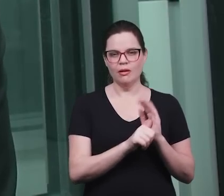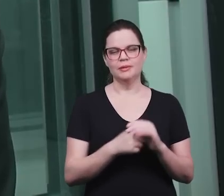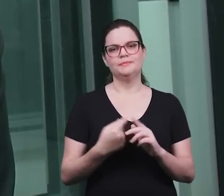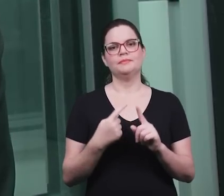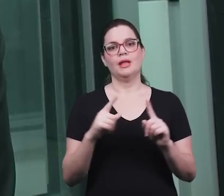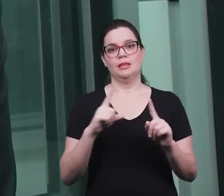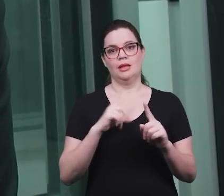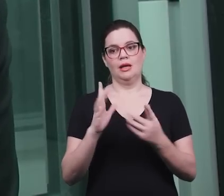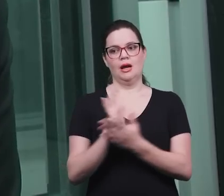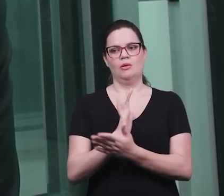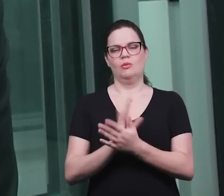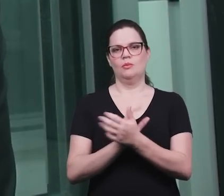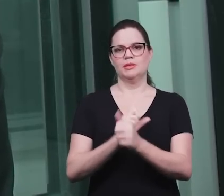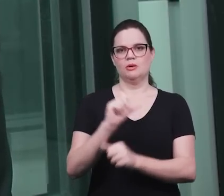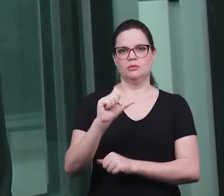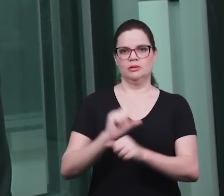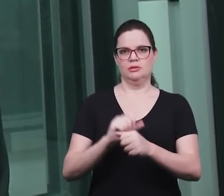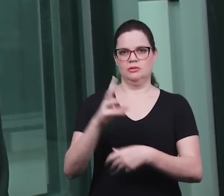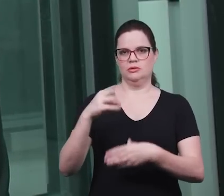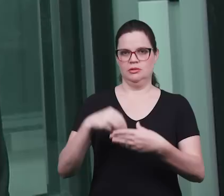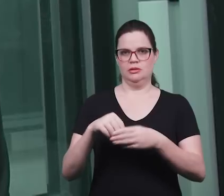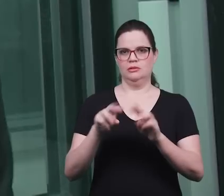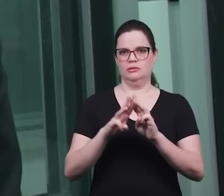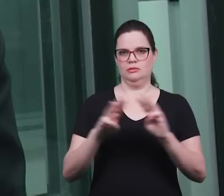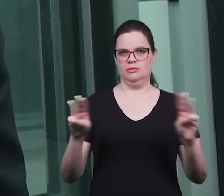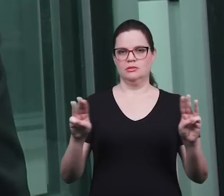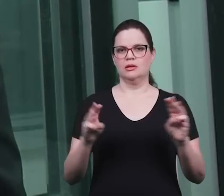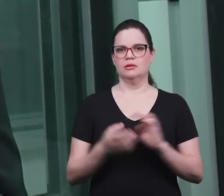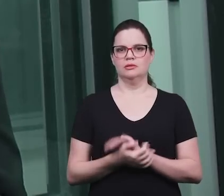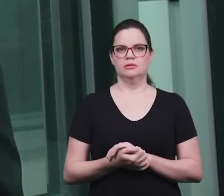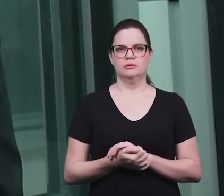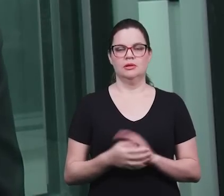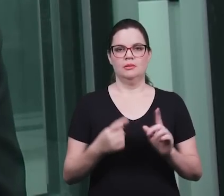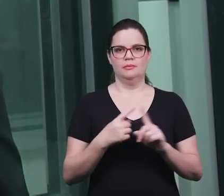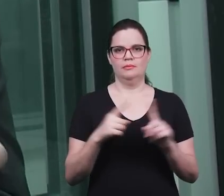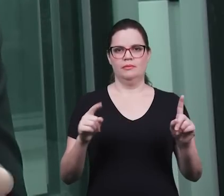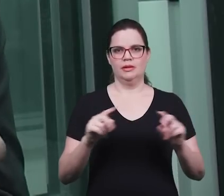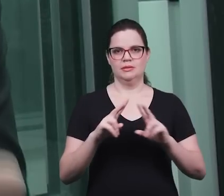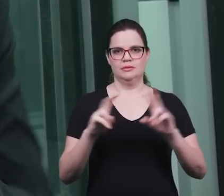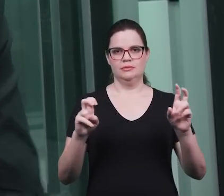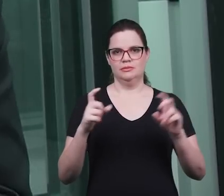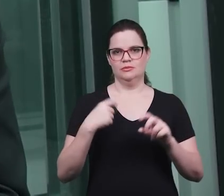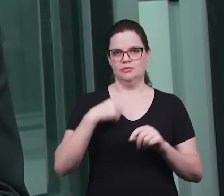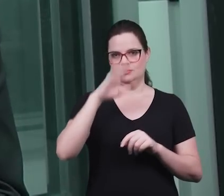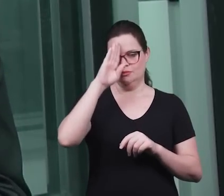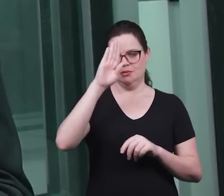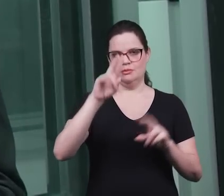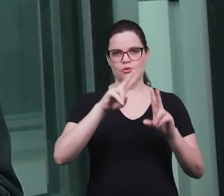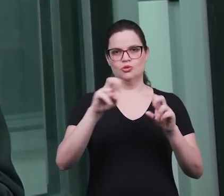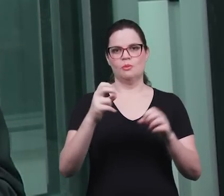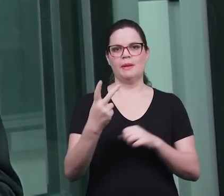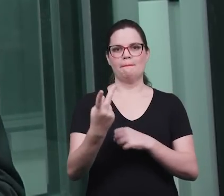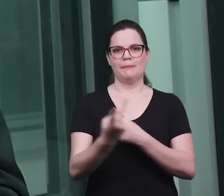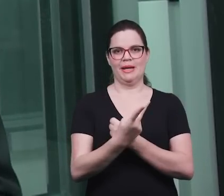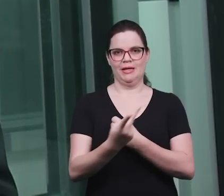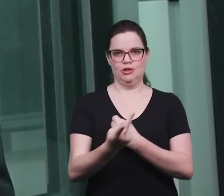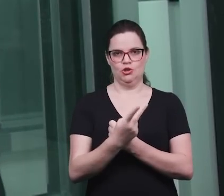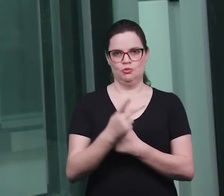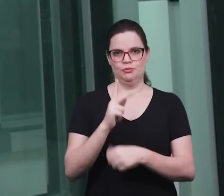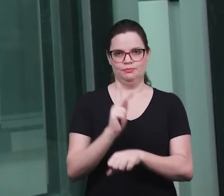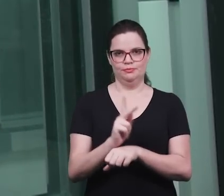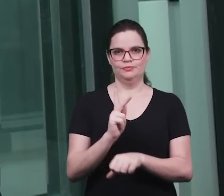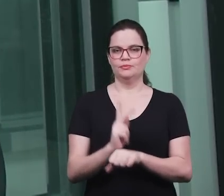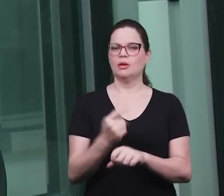algumas alterações. Principalmente relacionadas à questão de empréstimo, que era outro ponto muito frágil, que gerava muito